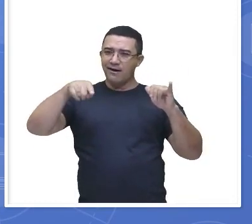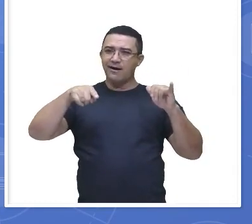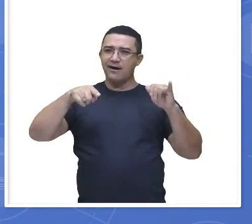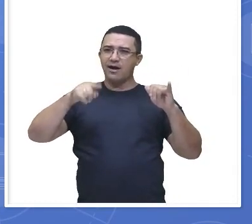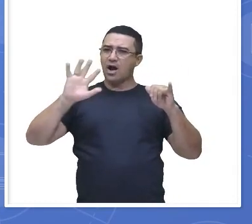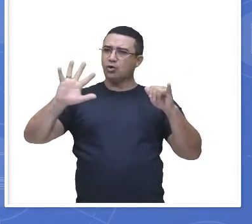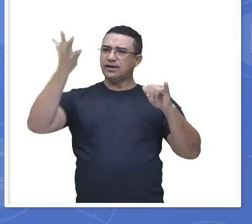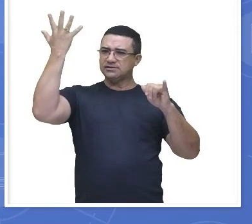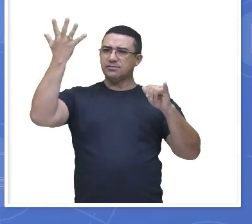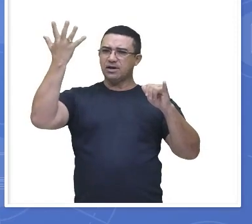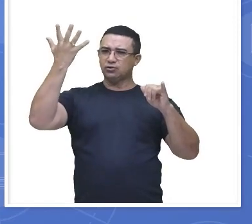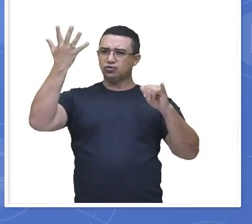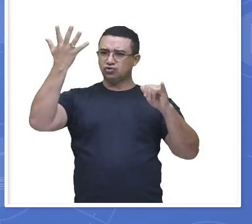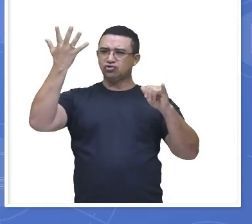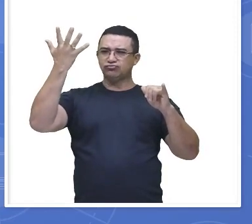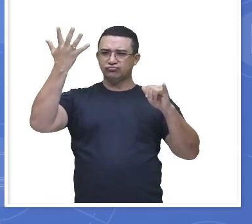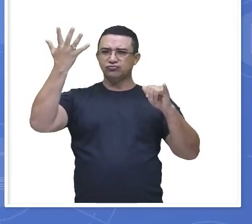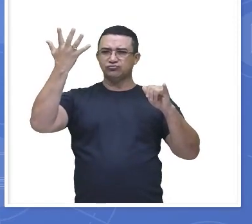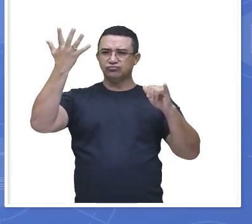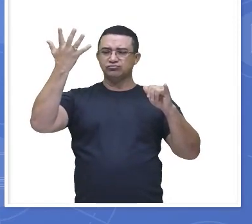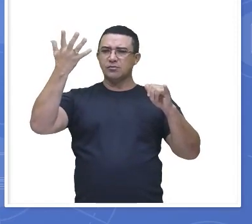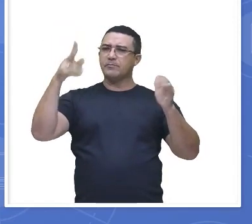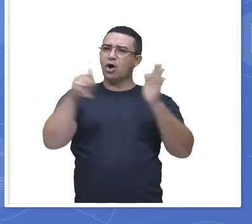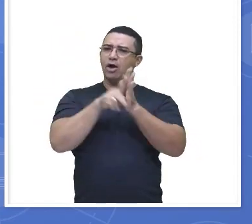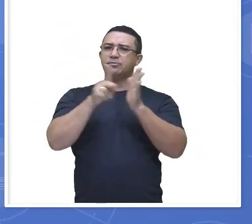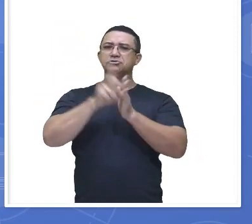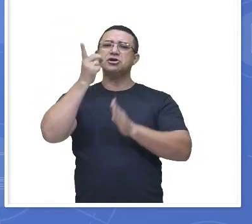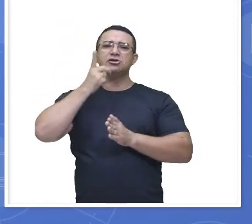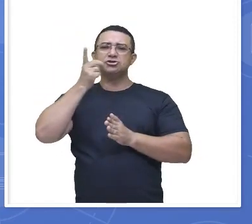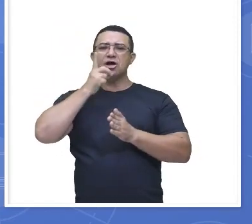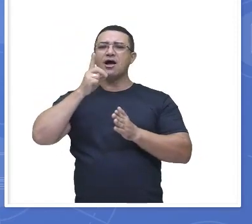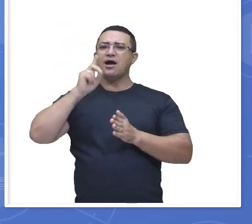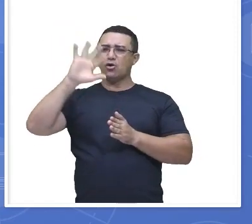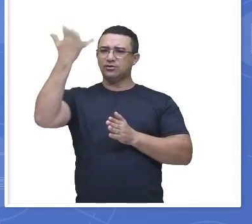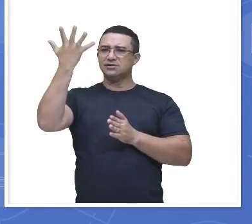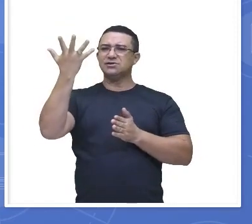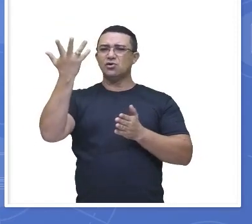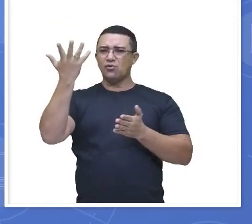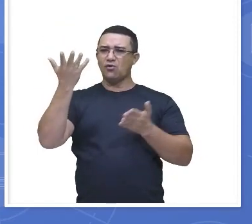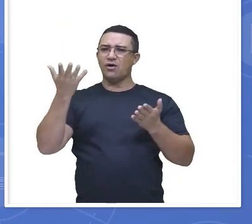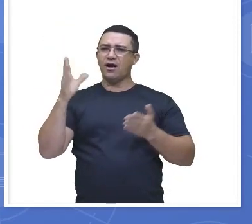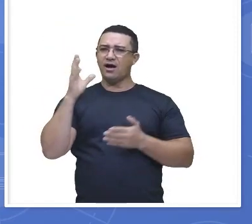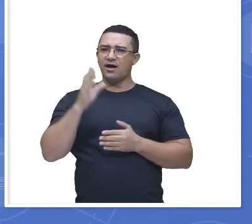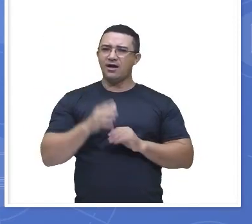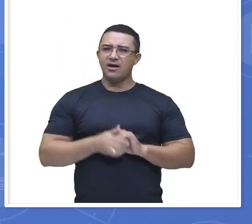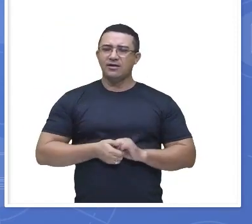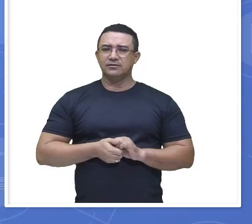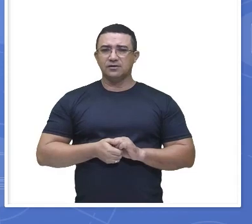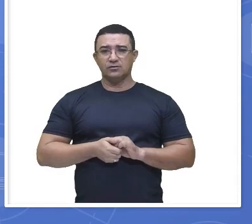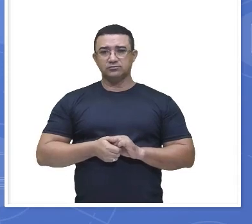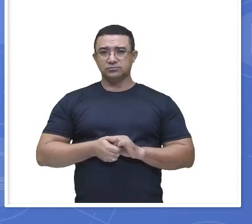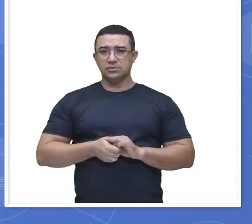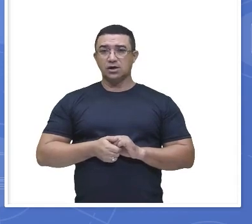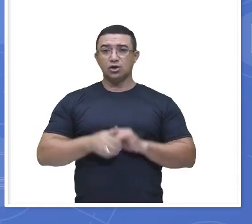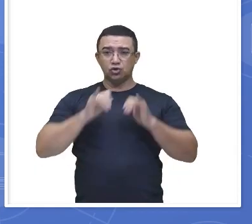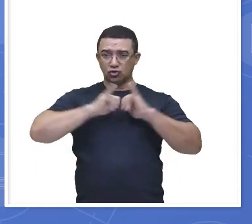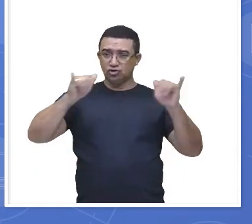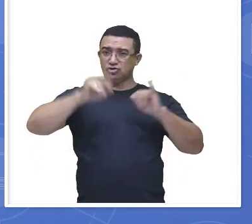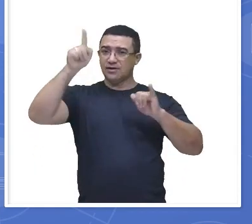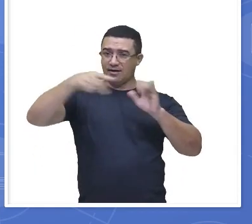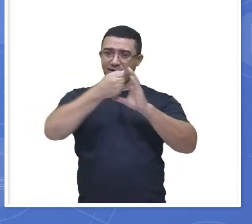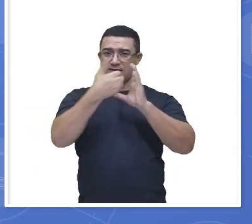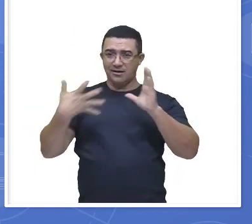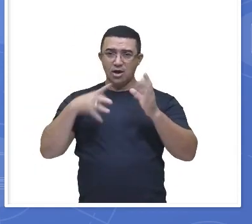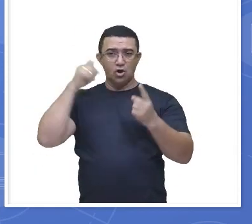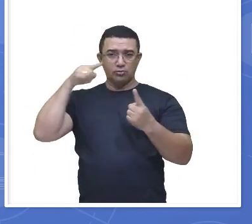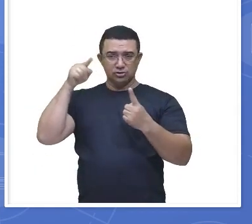que aconteceram e que são relevantes de maneira mais recente. A notícia traz essa característica e tem essa